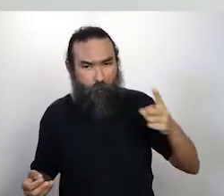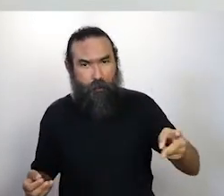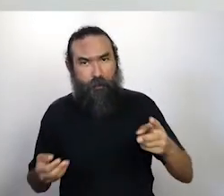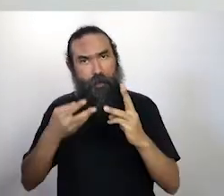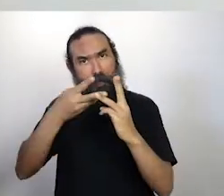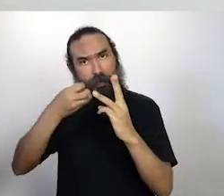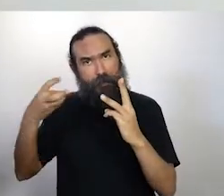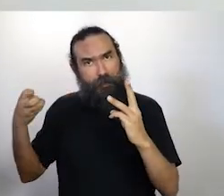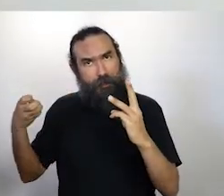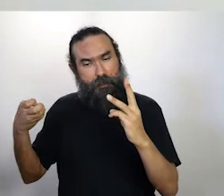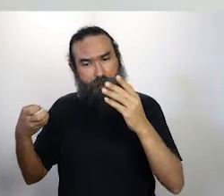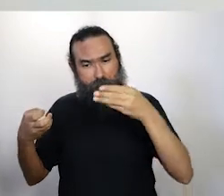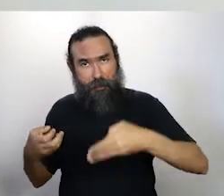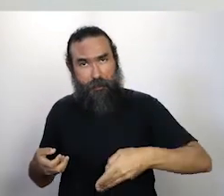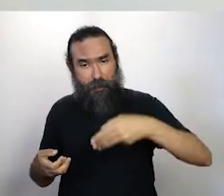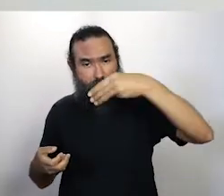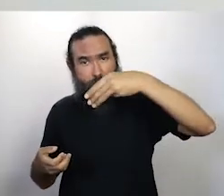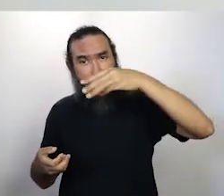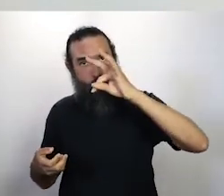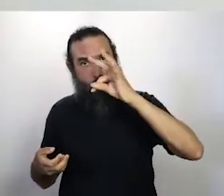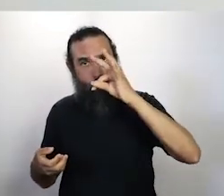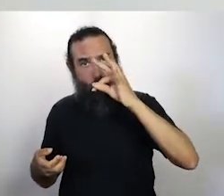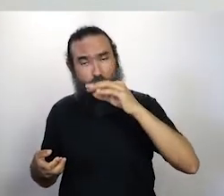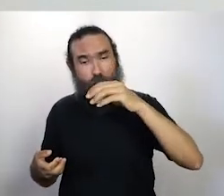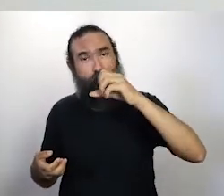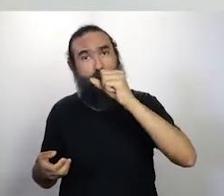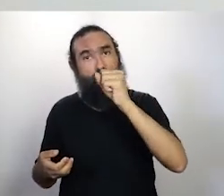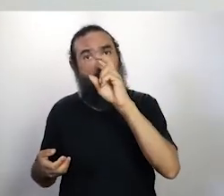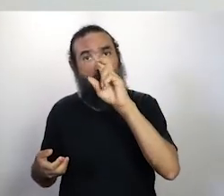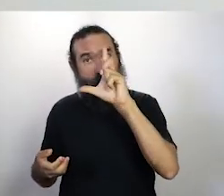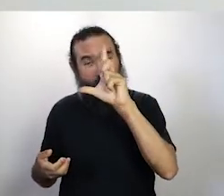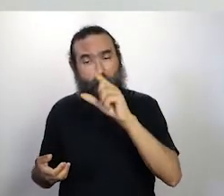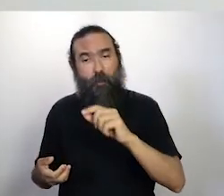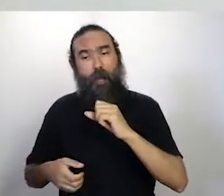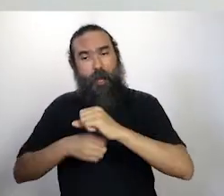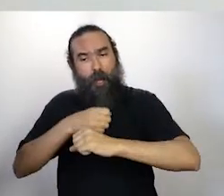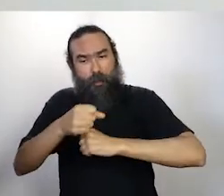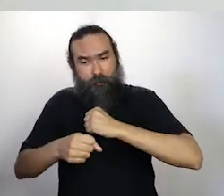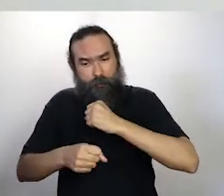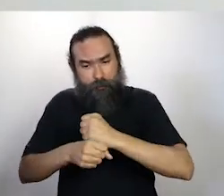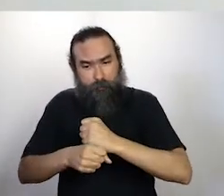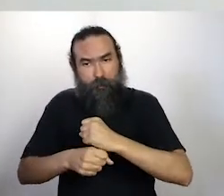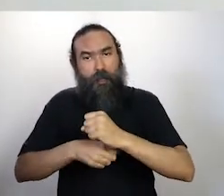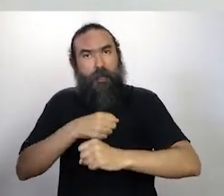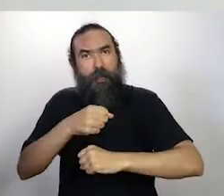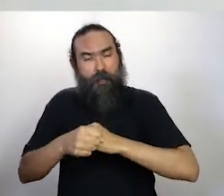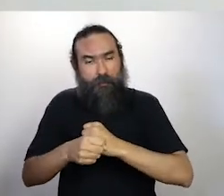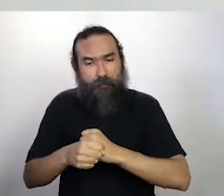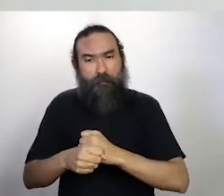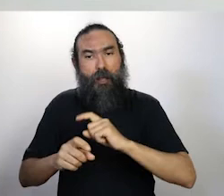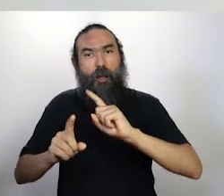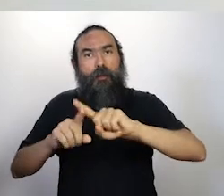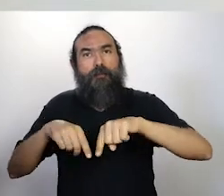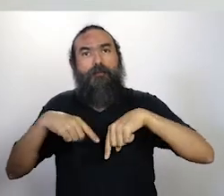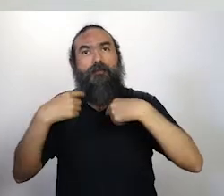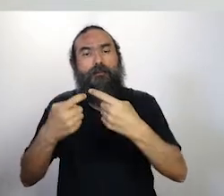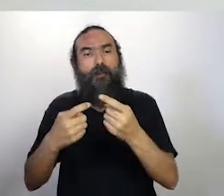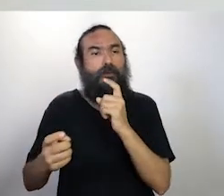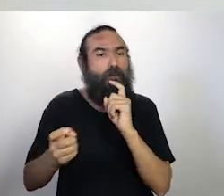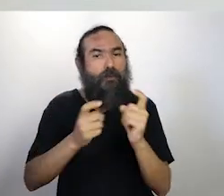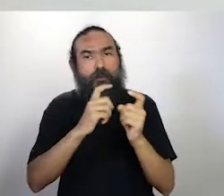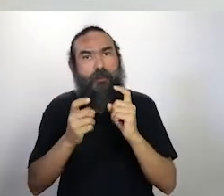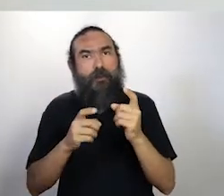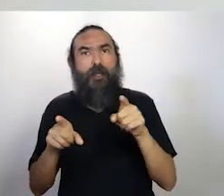na região do Cone Sul, de Mato Grosso do Sul. Uma vez ao ano existe uma assembleia, né, como em muitos lugares, eu acredito, em